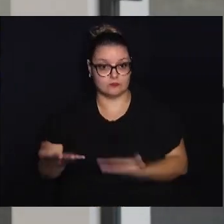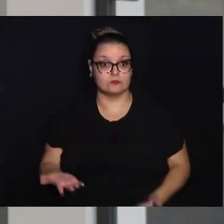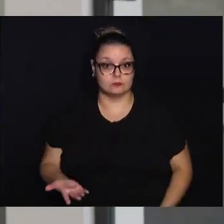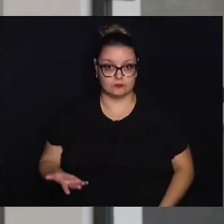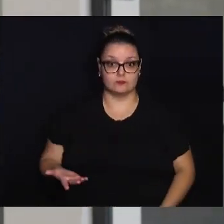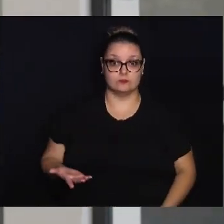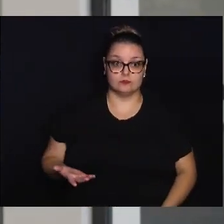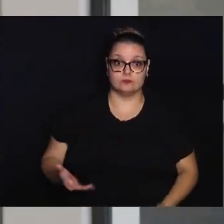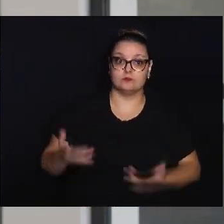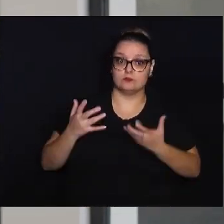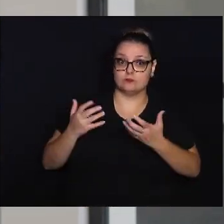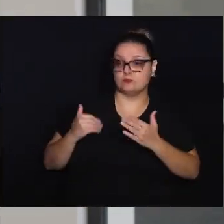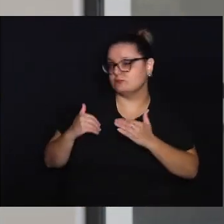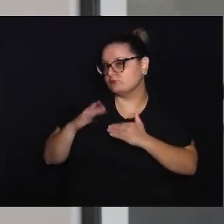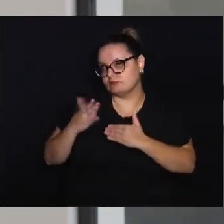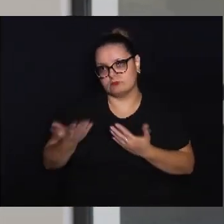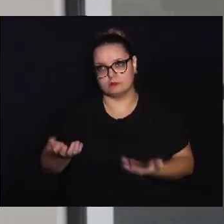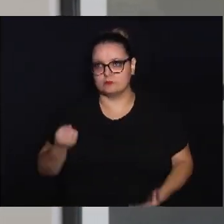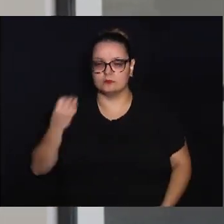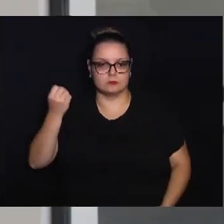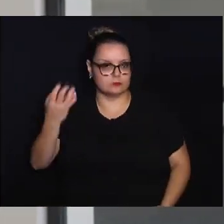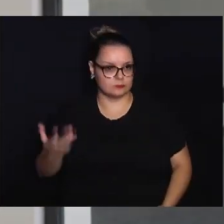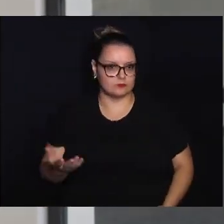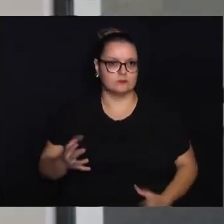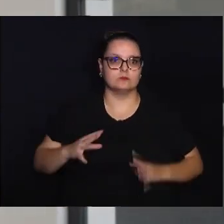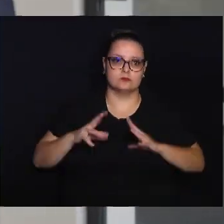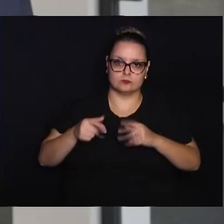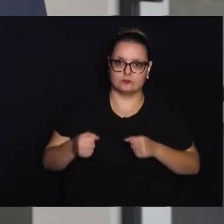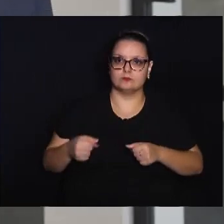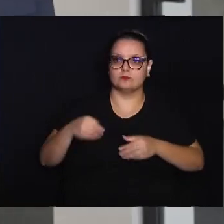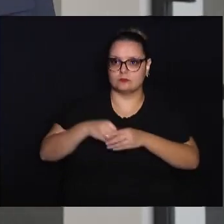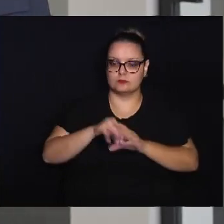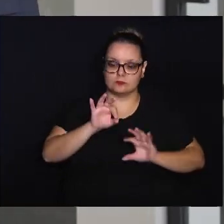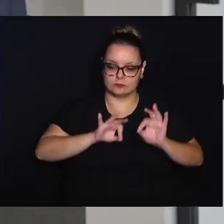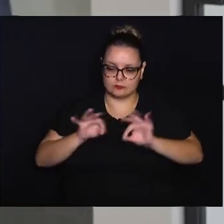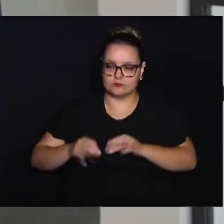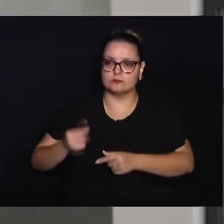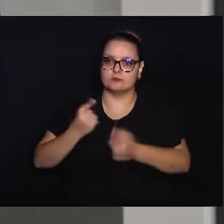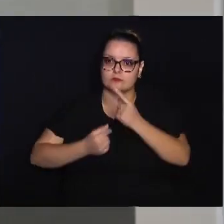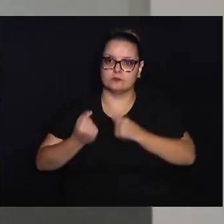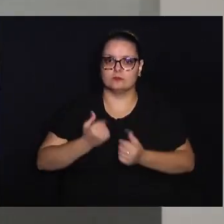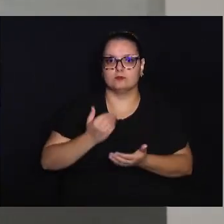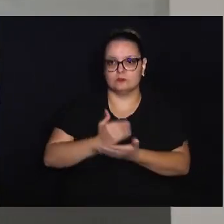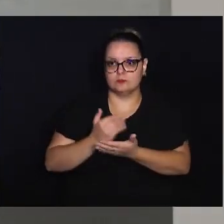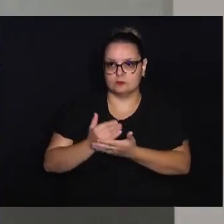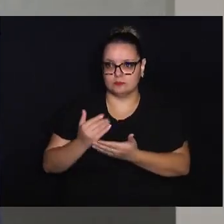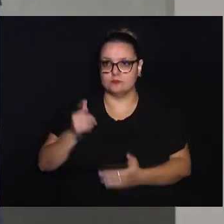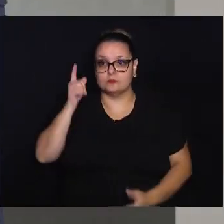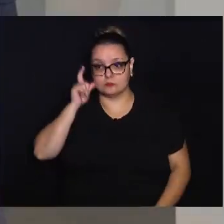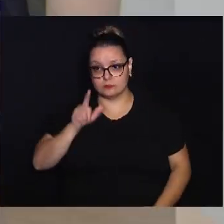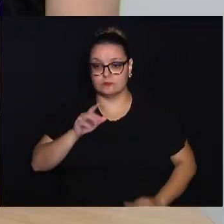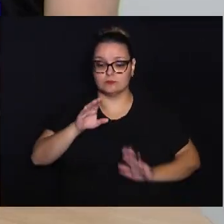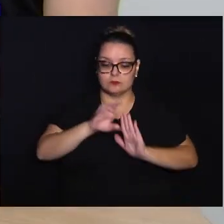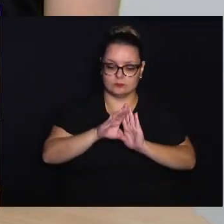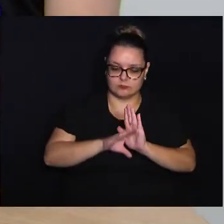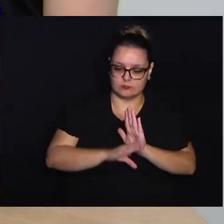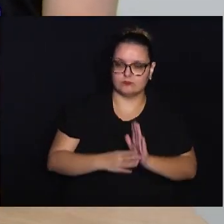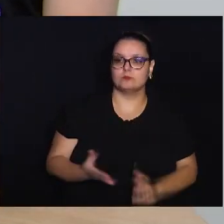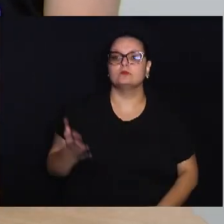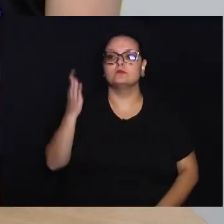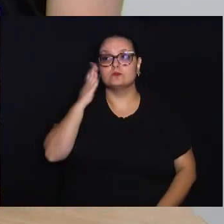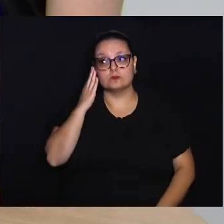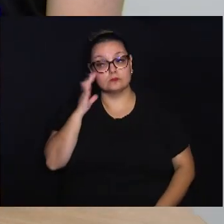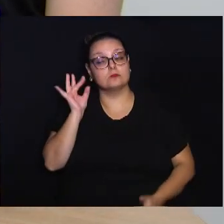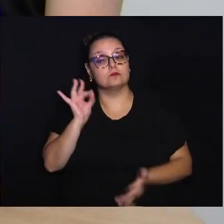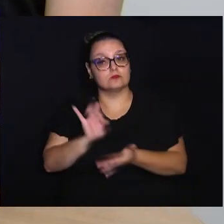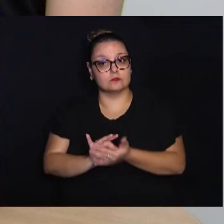que você queira extrapolar, uma viagem, tudo isso tem que entrar no seu planejamento financeiro para que você consiga se